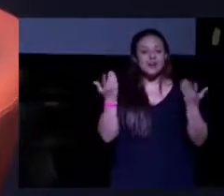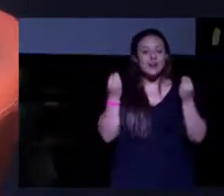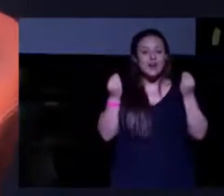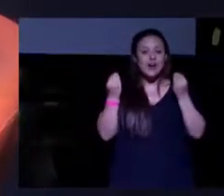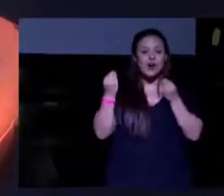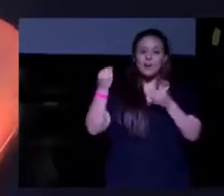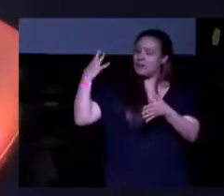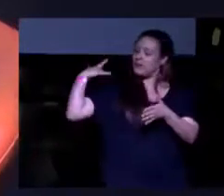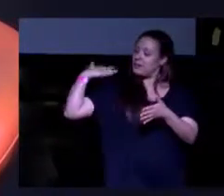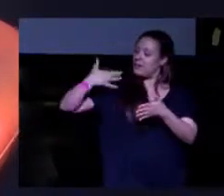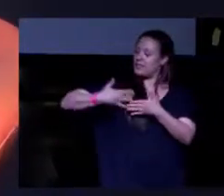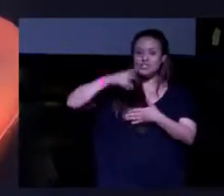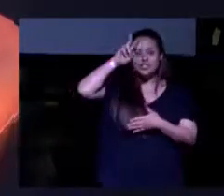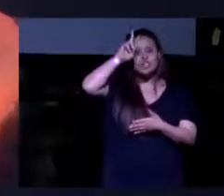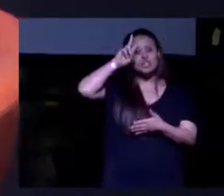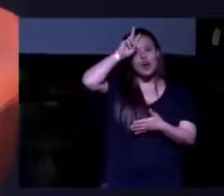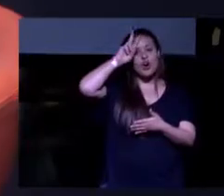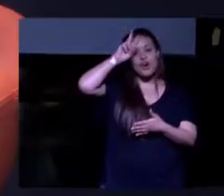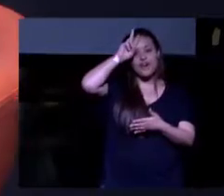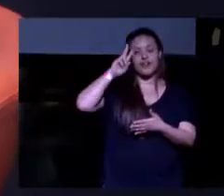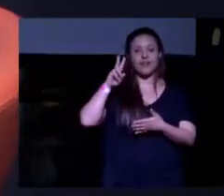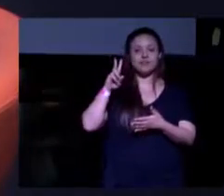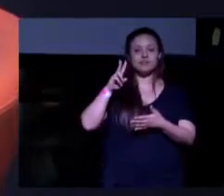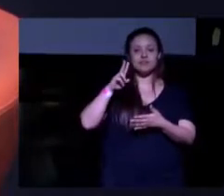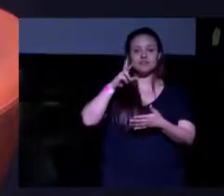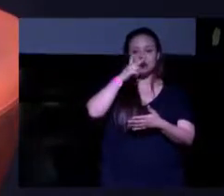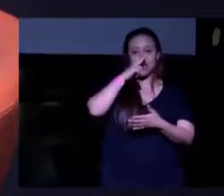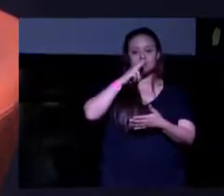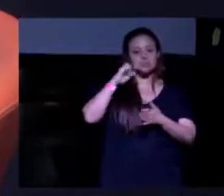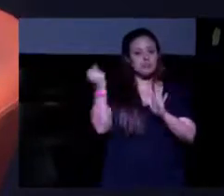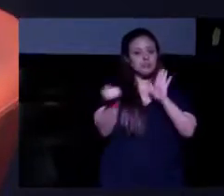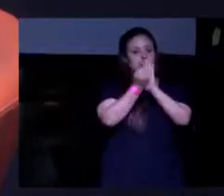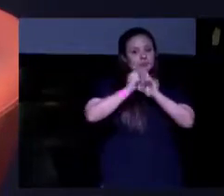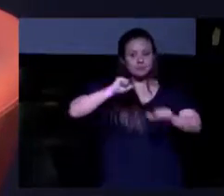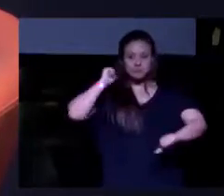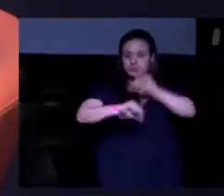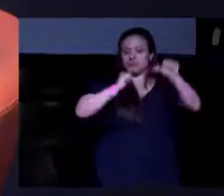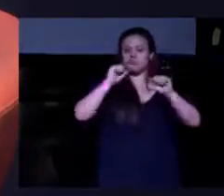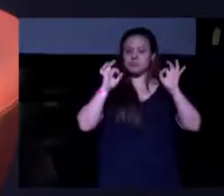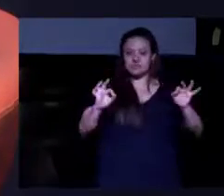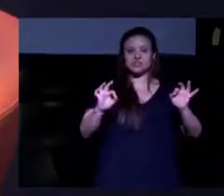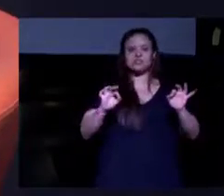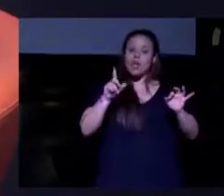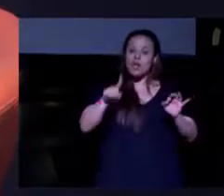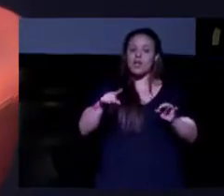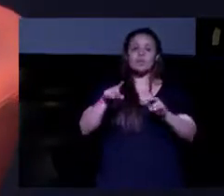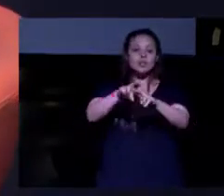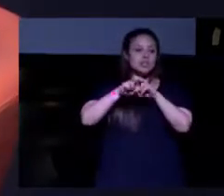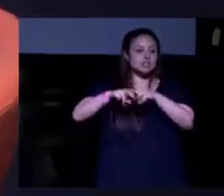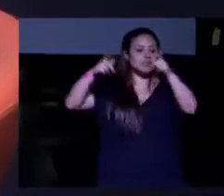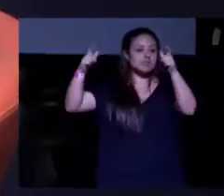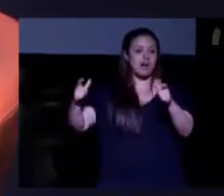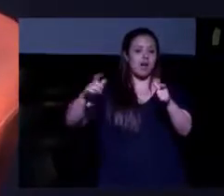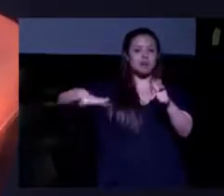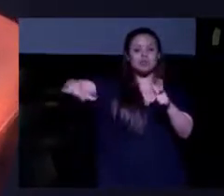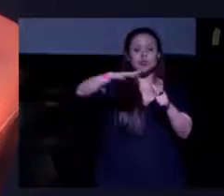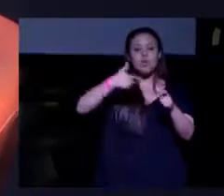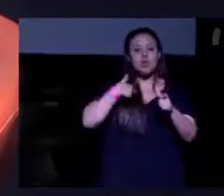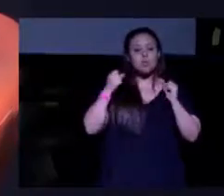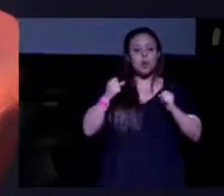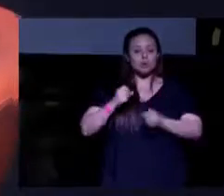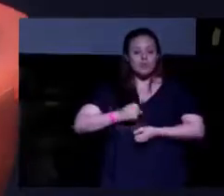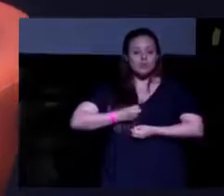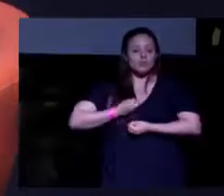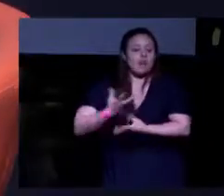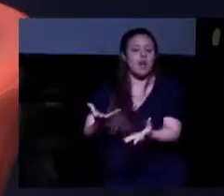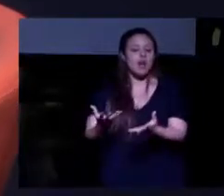estava em ambientes que eu consegui encontrar pessoas e naqueles ambientes eu pude falar sobre as coisas que eu estava pensando. Algumas dessas coisas